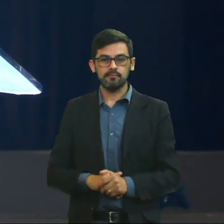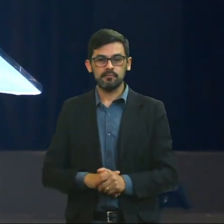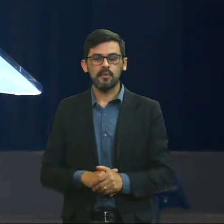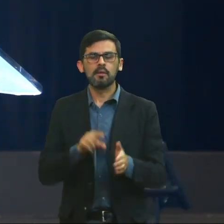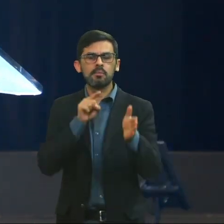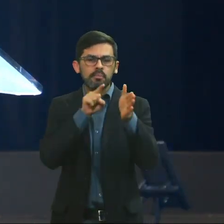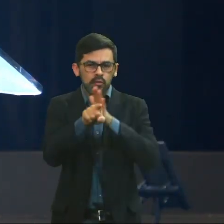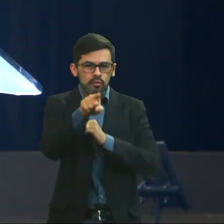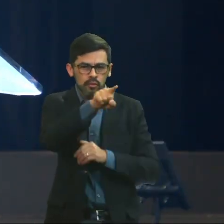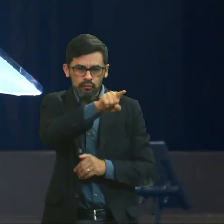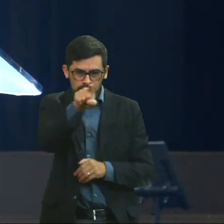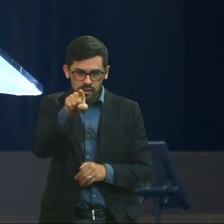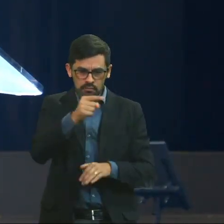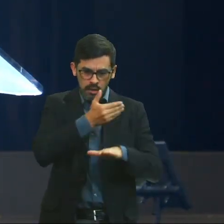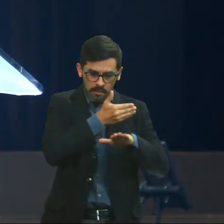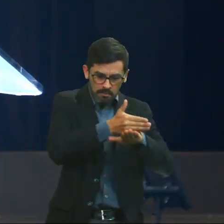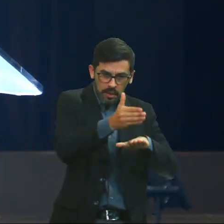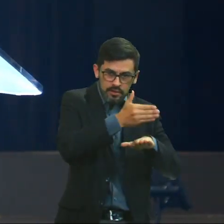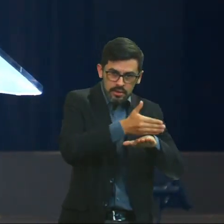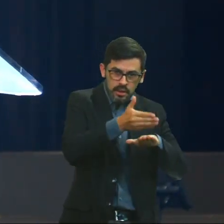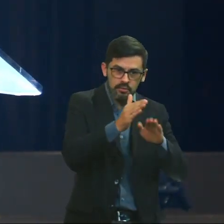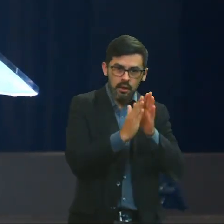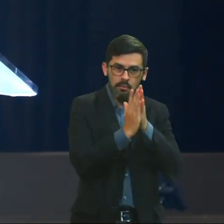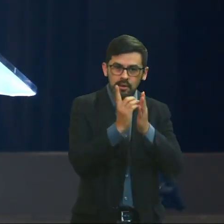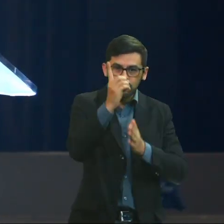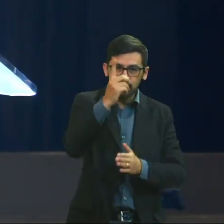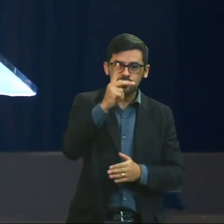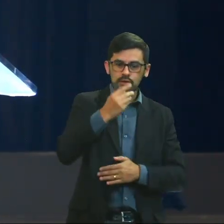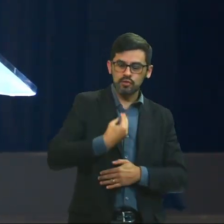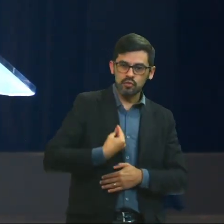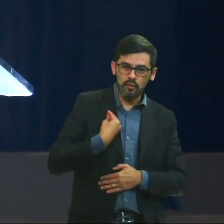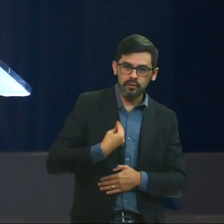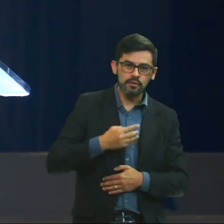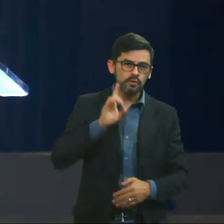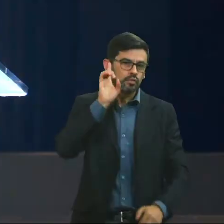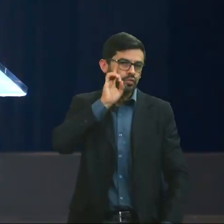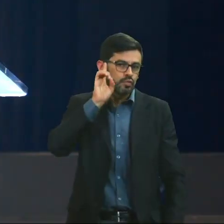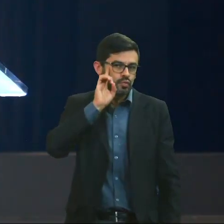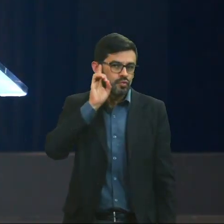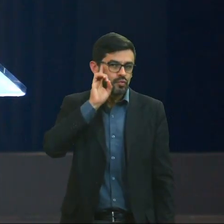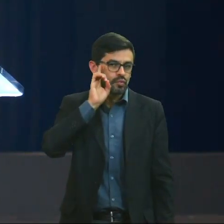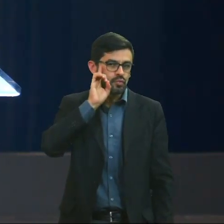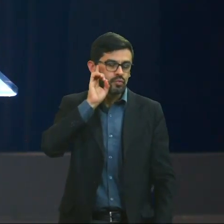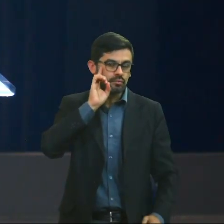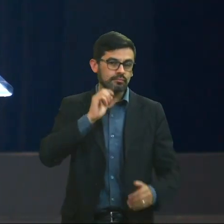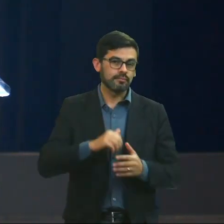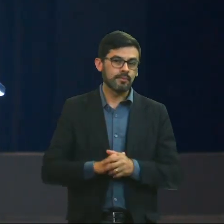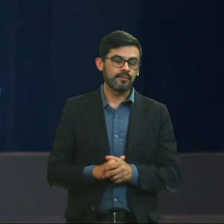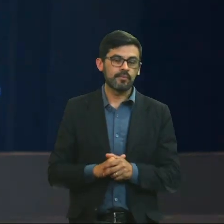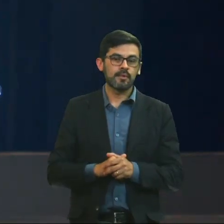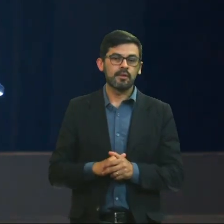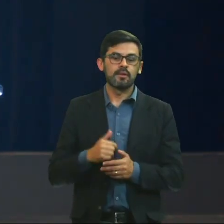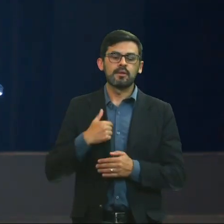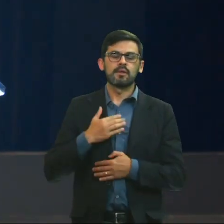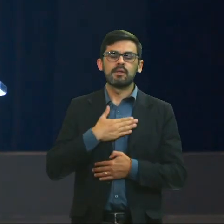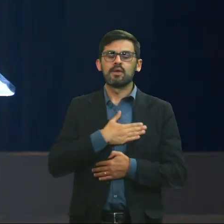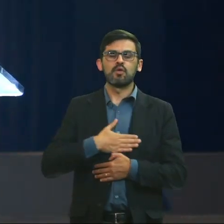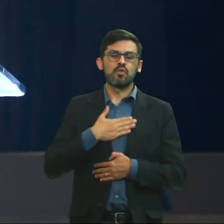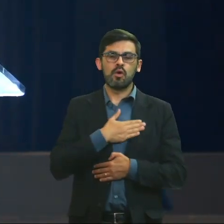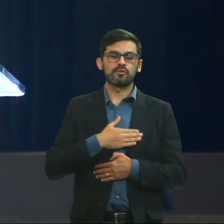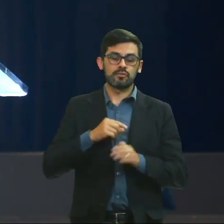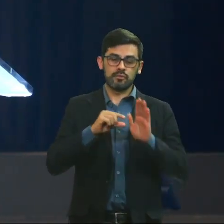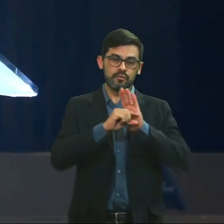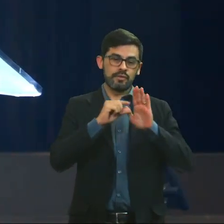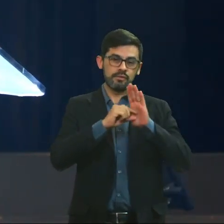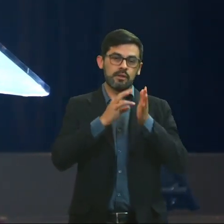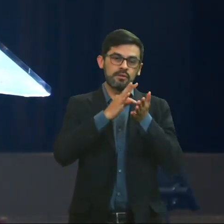aplicando os princípios da palavra de Deus no teu dia a dia? Eu gosto daquele versículo em Tiago, que